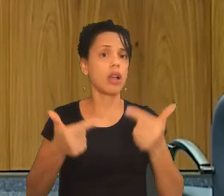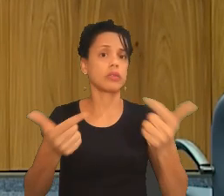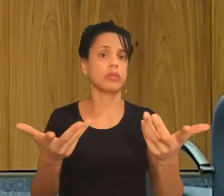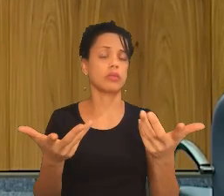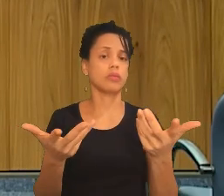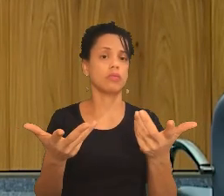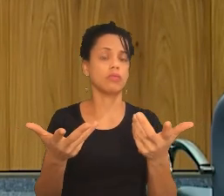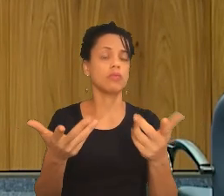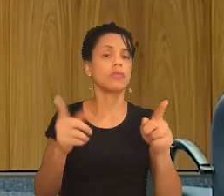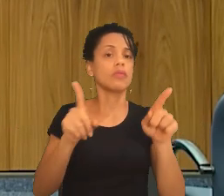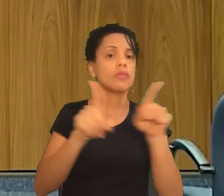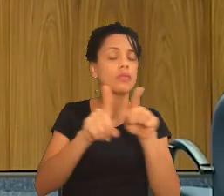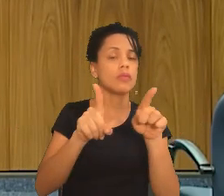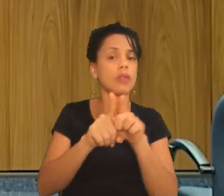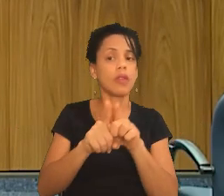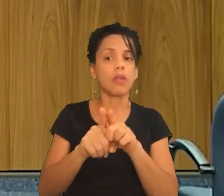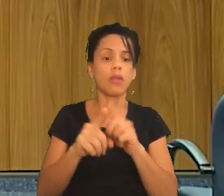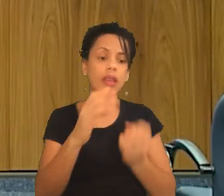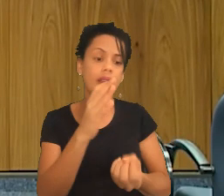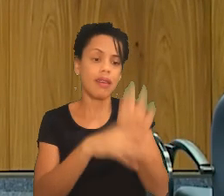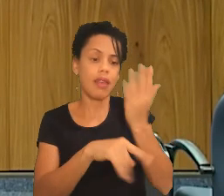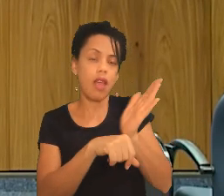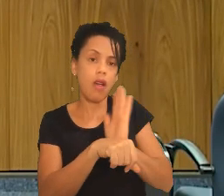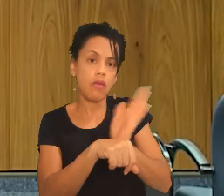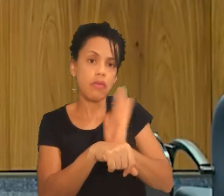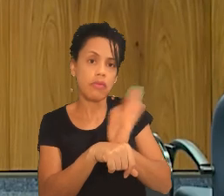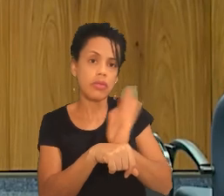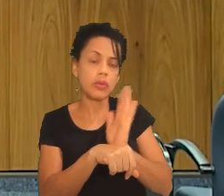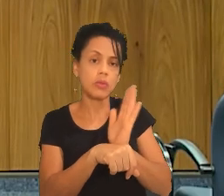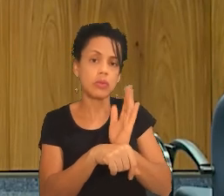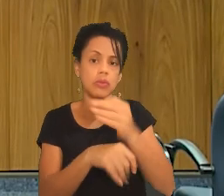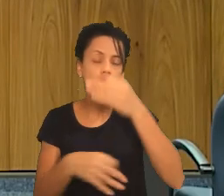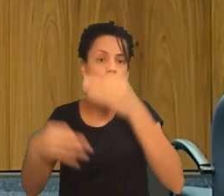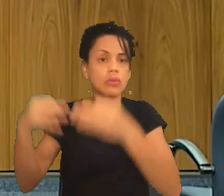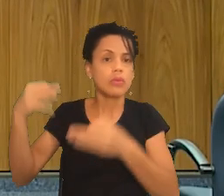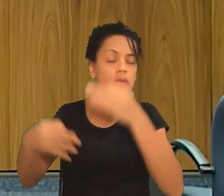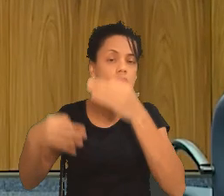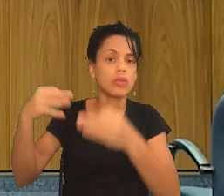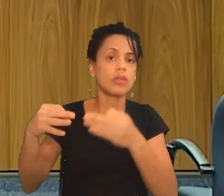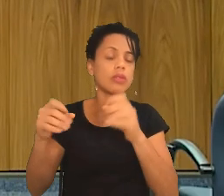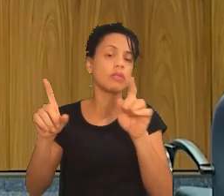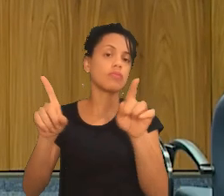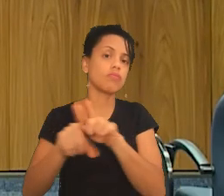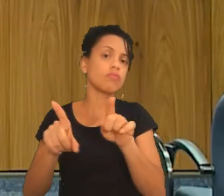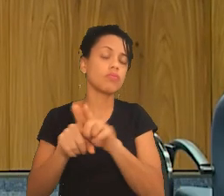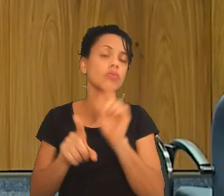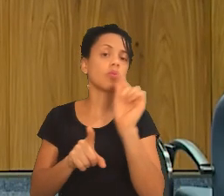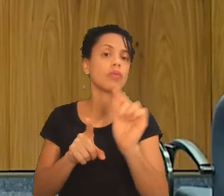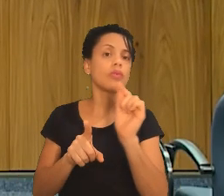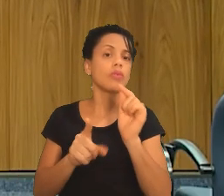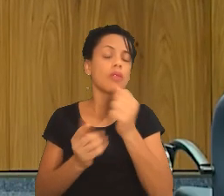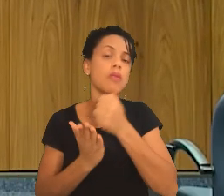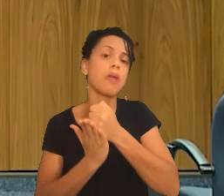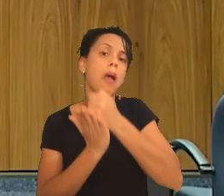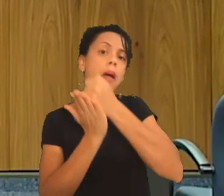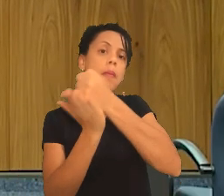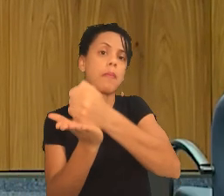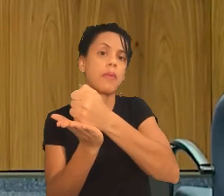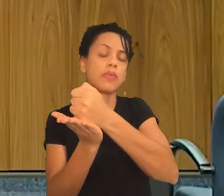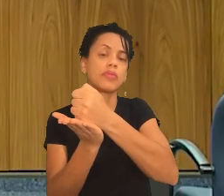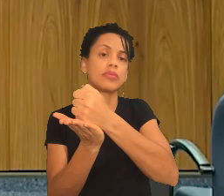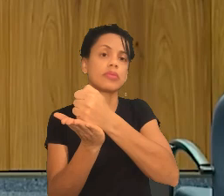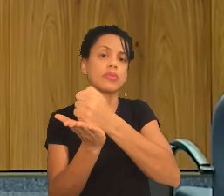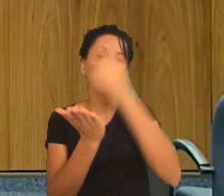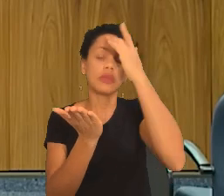do MPF em fazer o filme não era também convencer o judiciário, como também ter apoio da população, a população